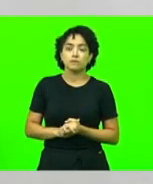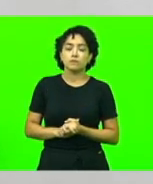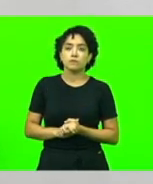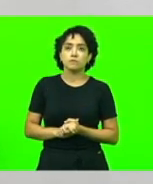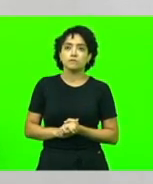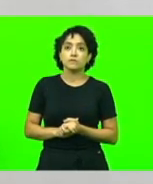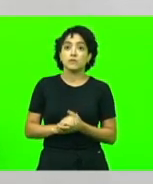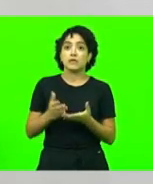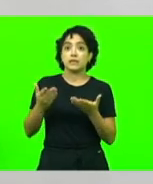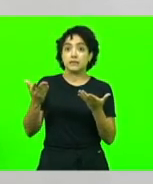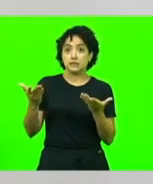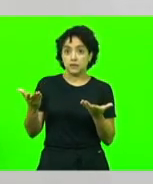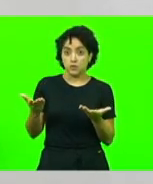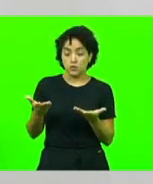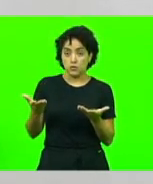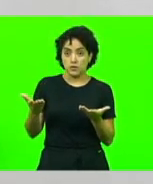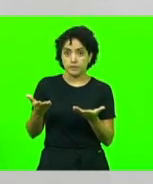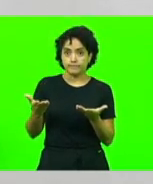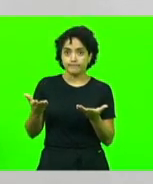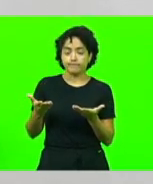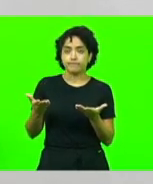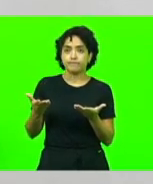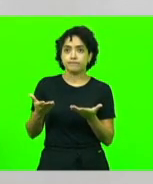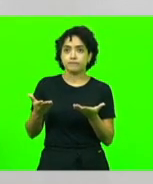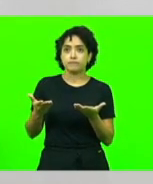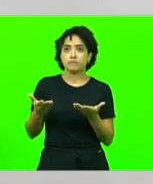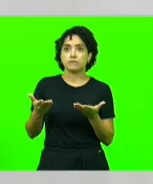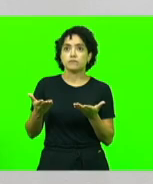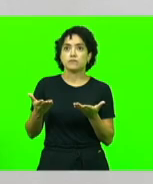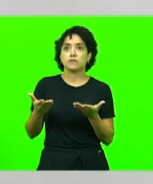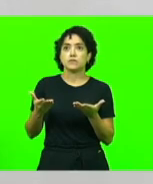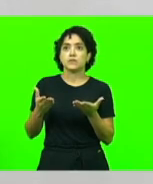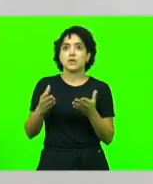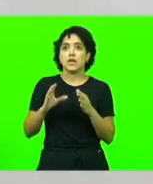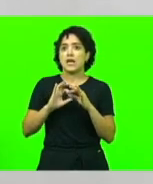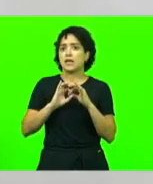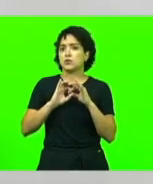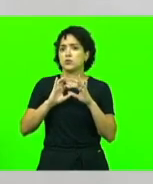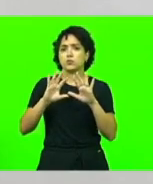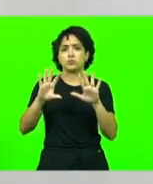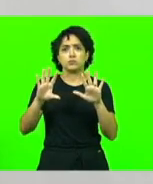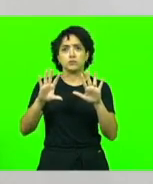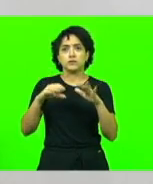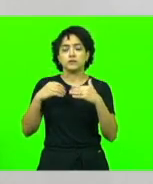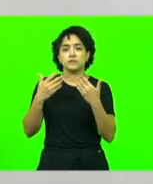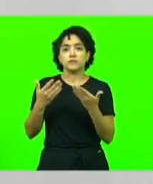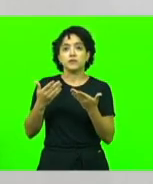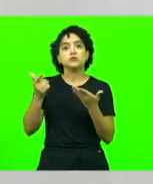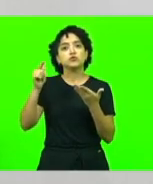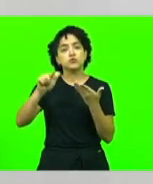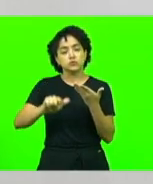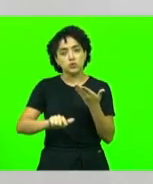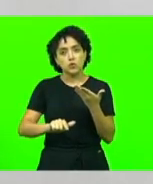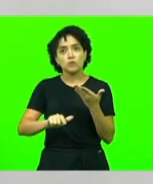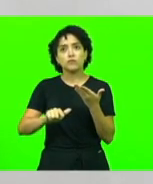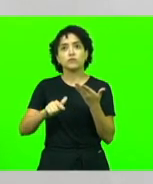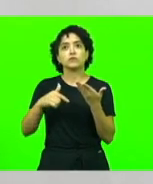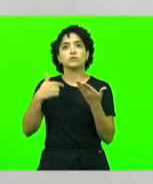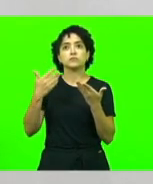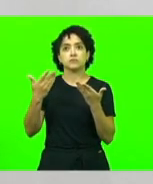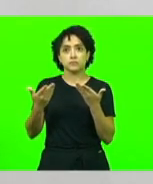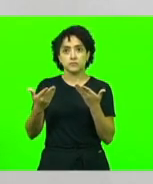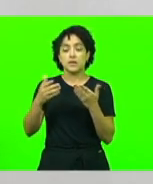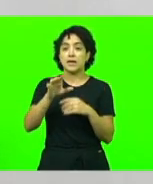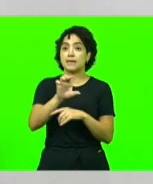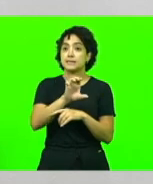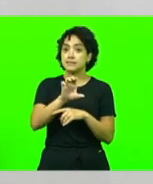E agora é tudo descriminalizado. E volto a dizer, a